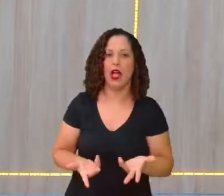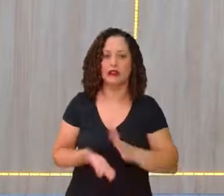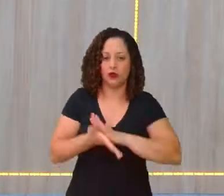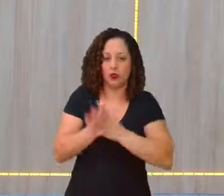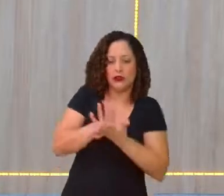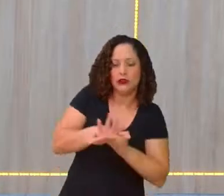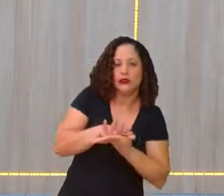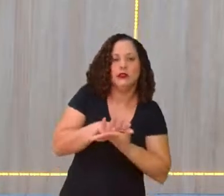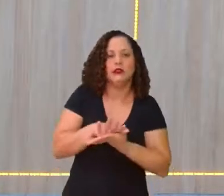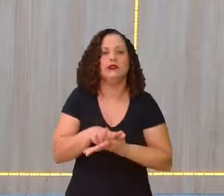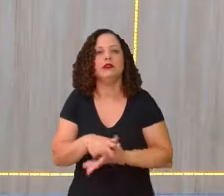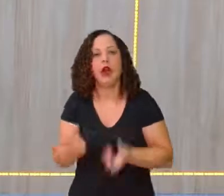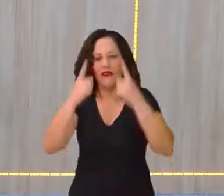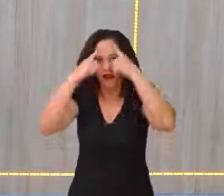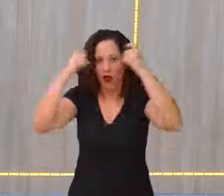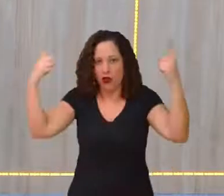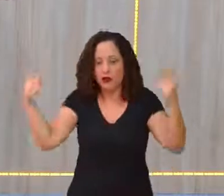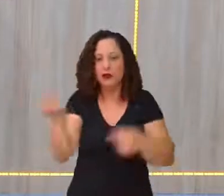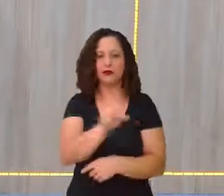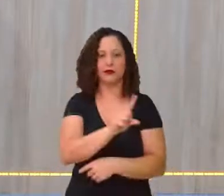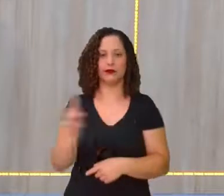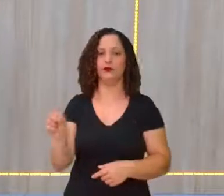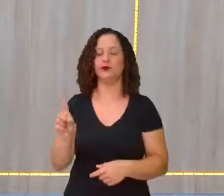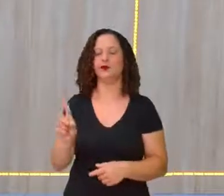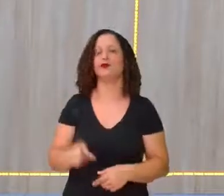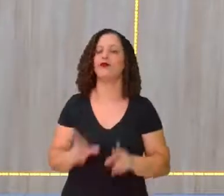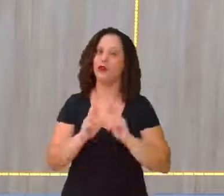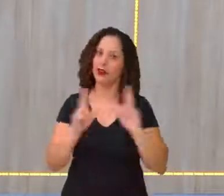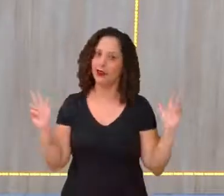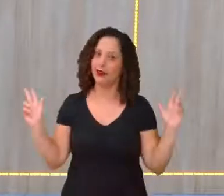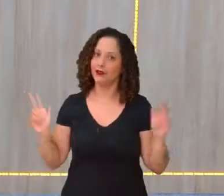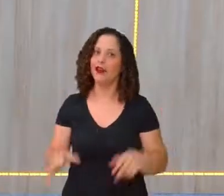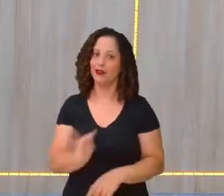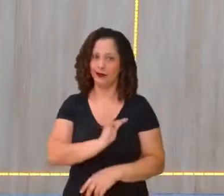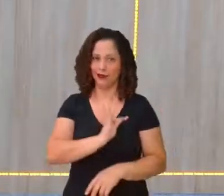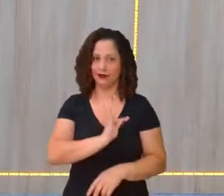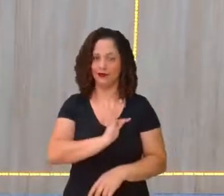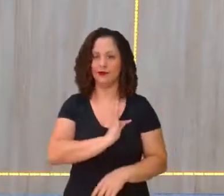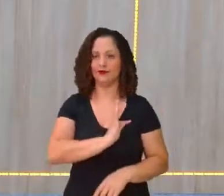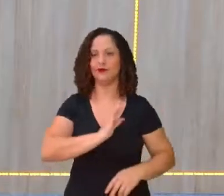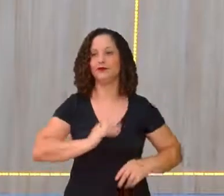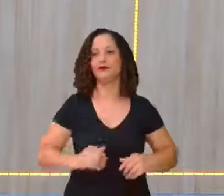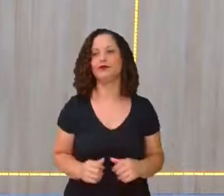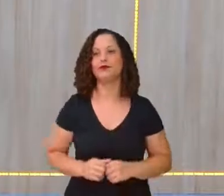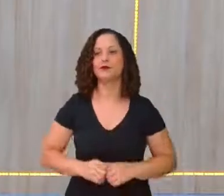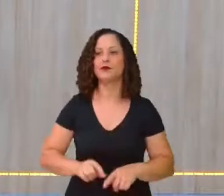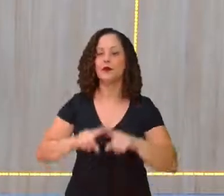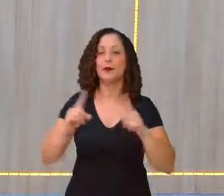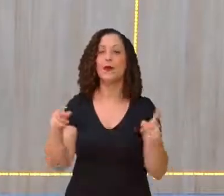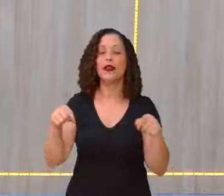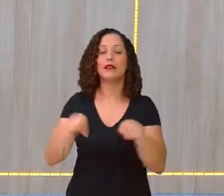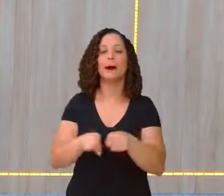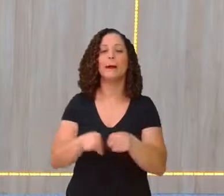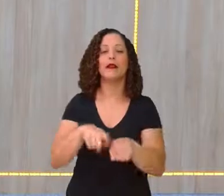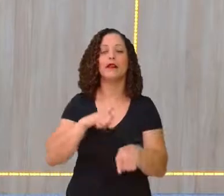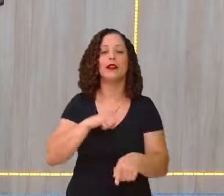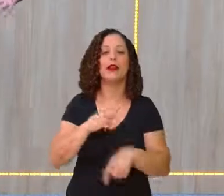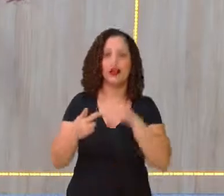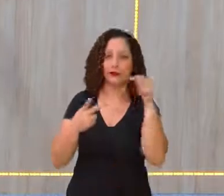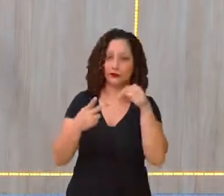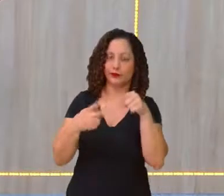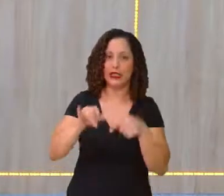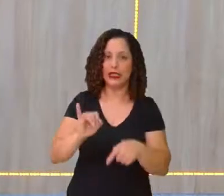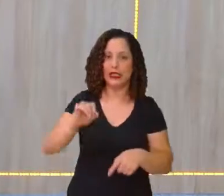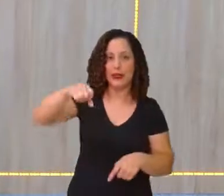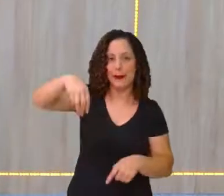tem aí a intenção de lesionar o atleta, tá certo? Temos também a imobilização, que está relacionada aí